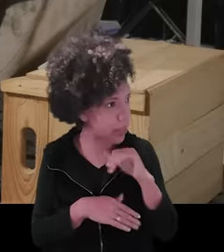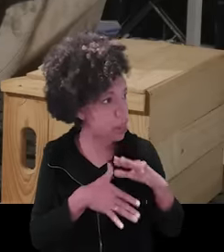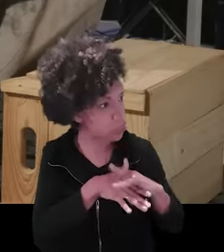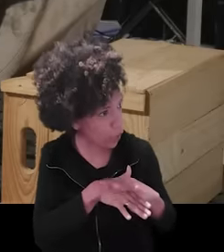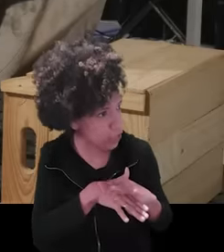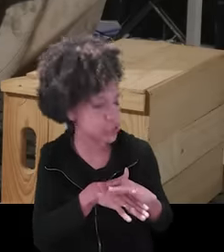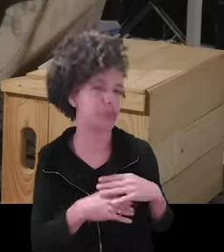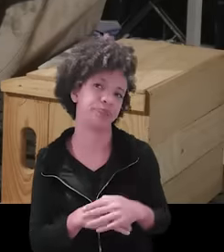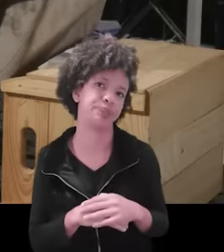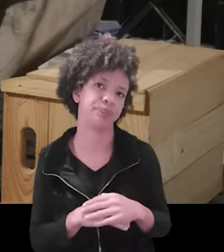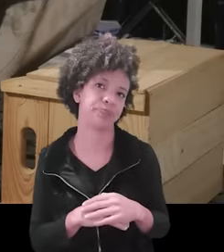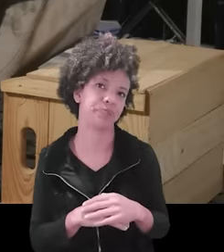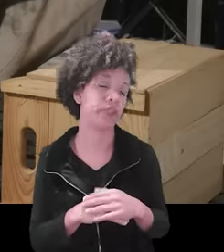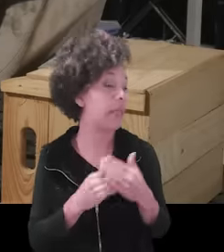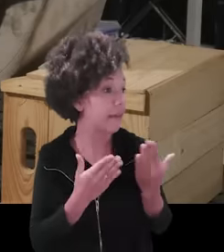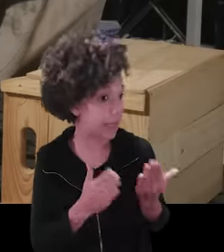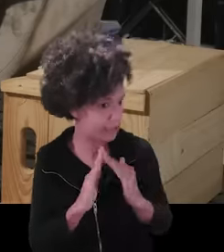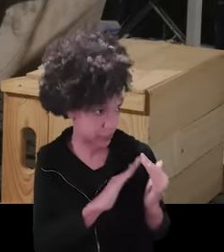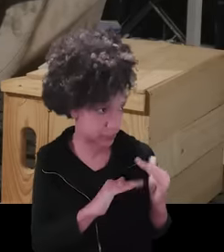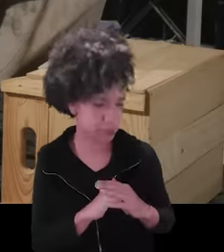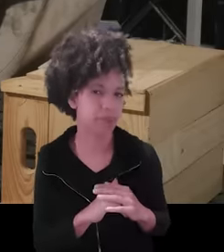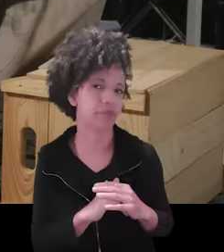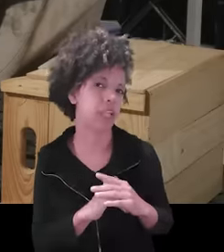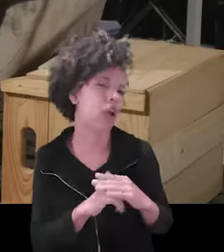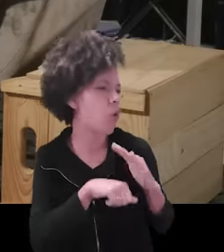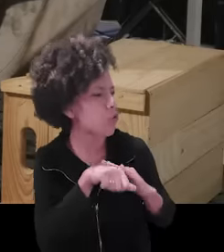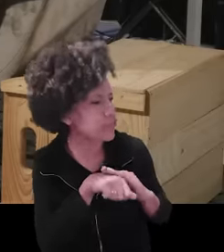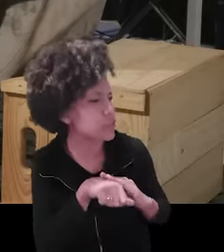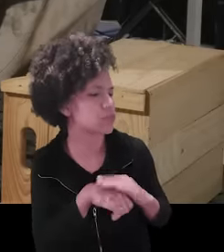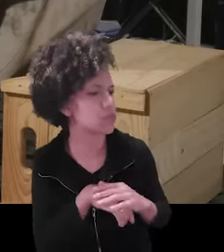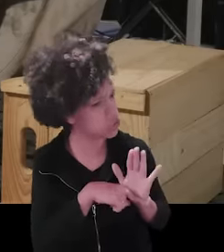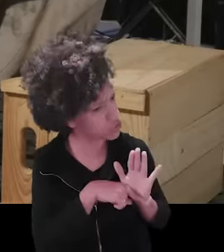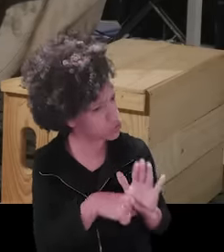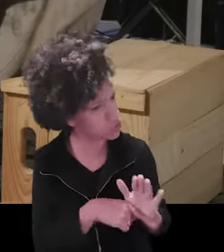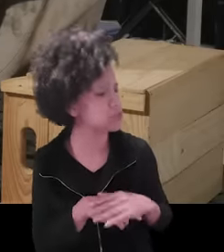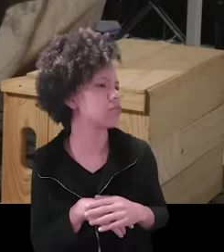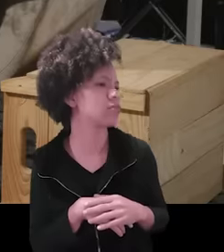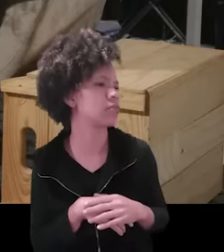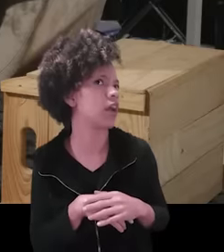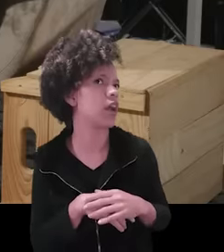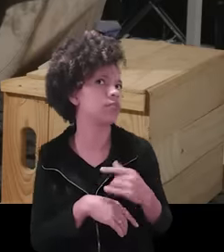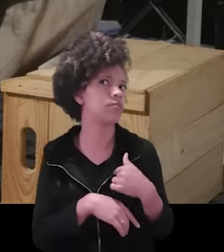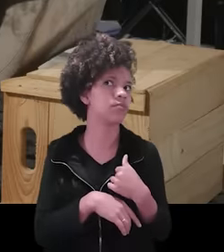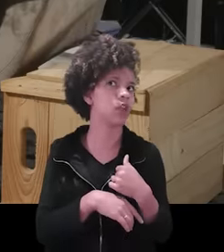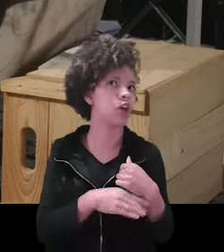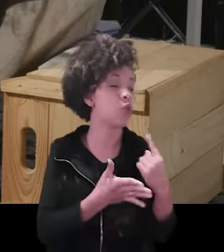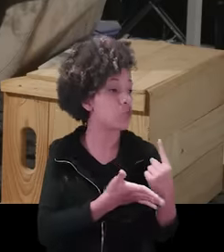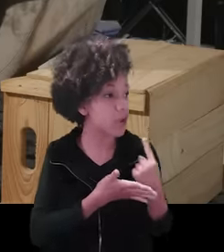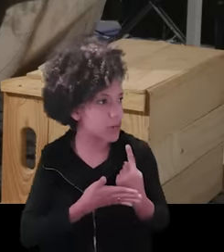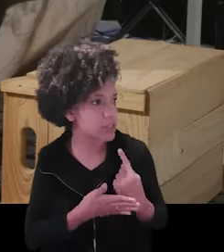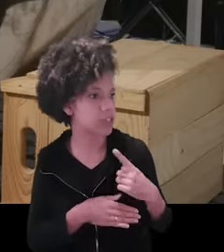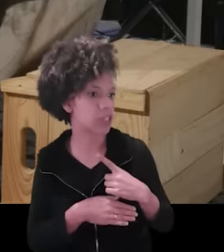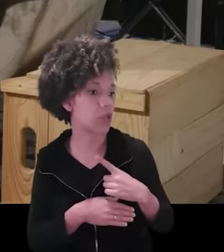a mãe dela ficou muito doente e aí ela aí uma vez conversando com ela falou assim não eu te ajudo E aí vem aquele negócio